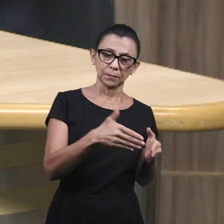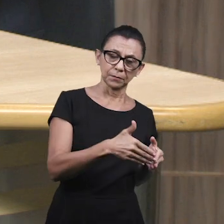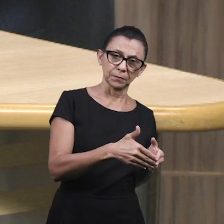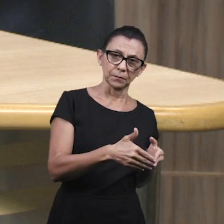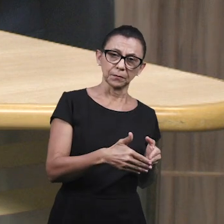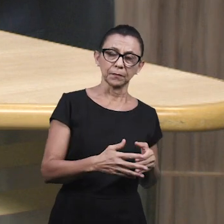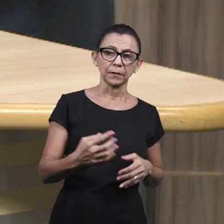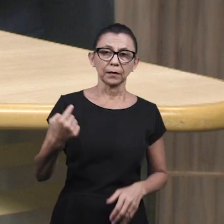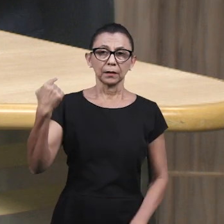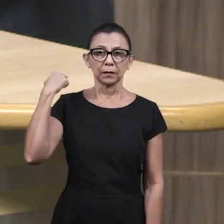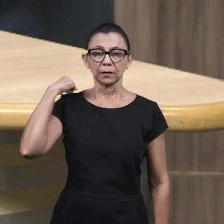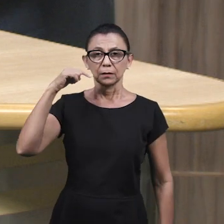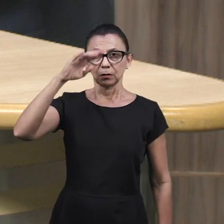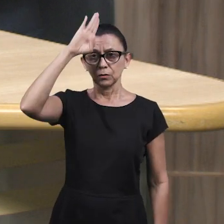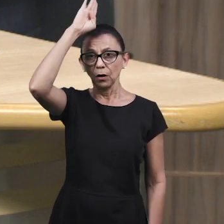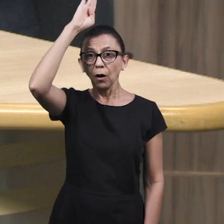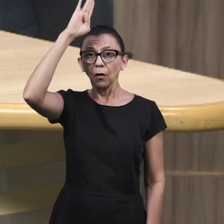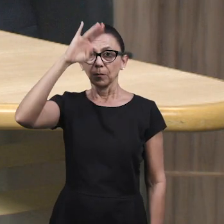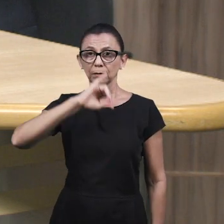lá. Tá?